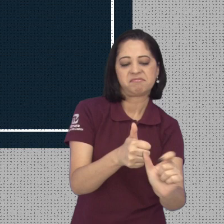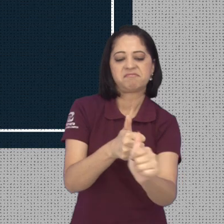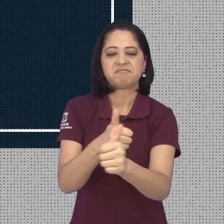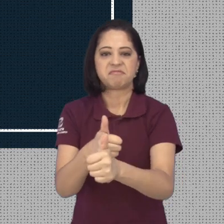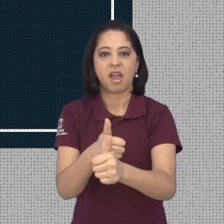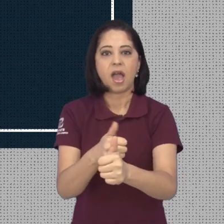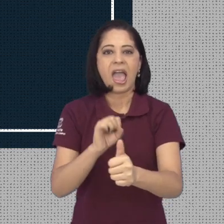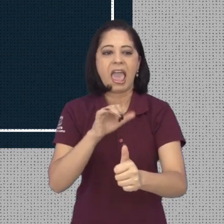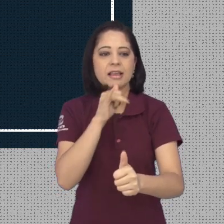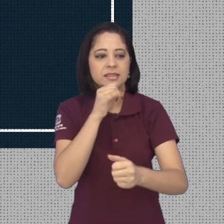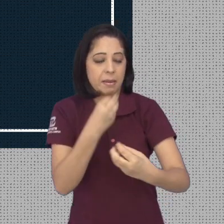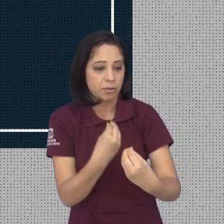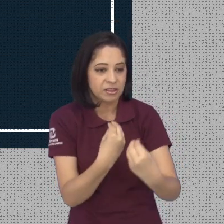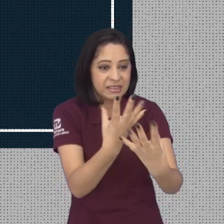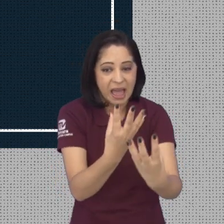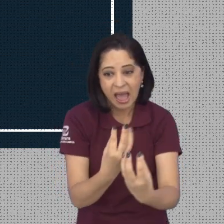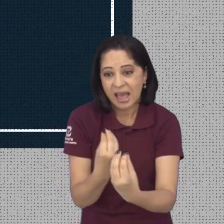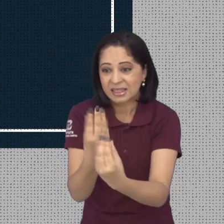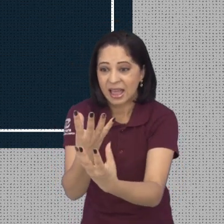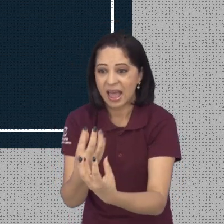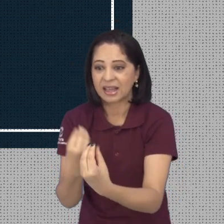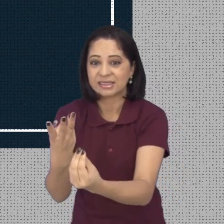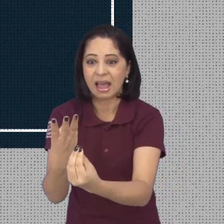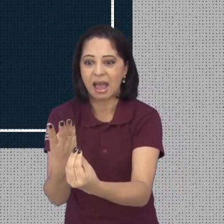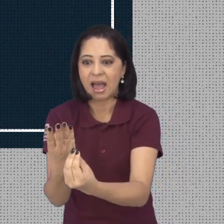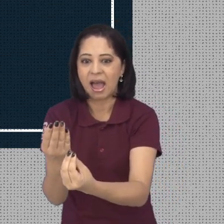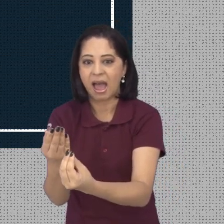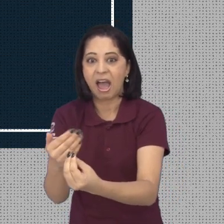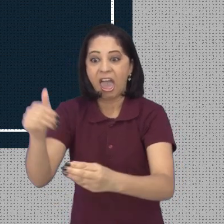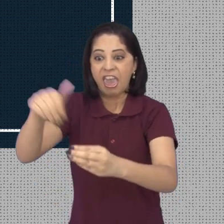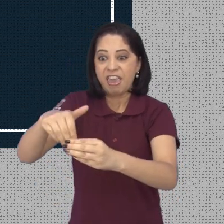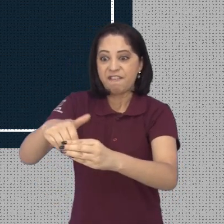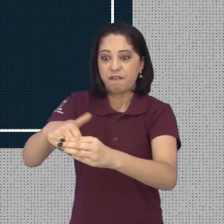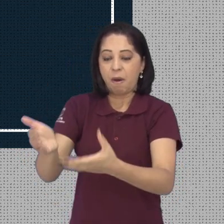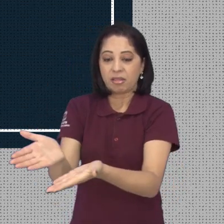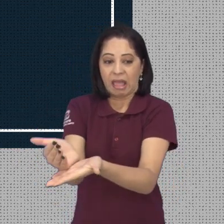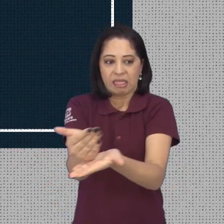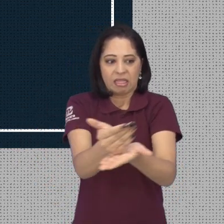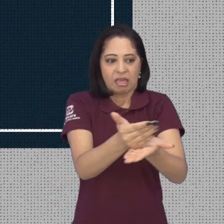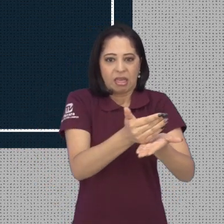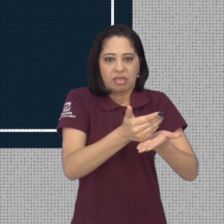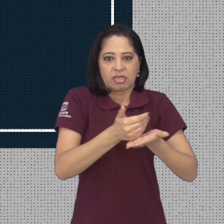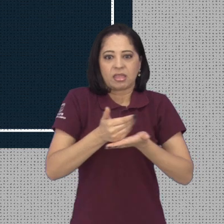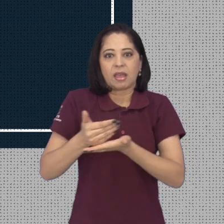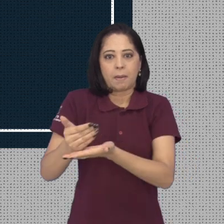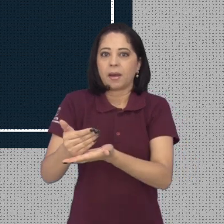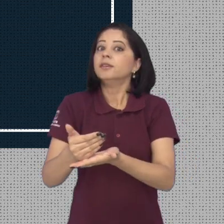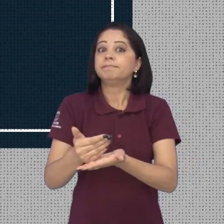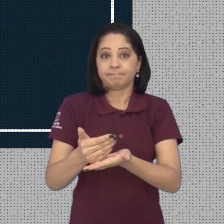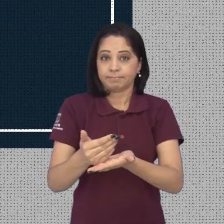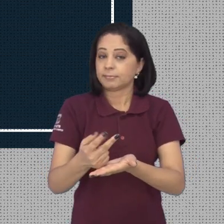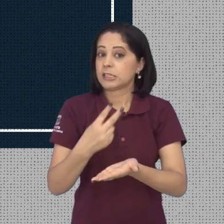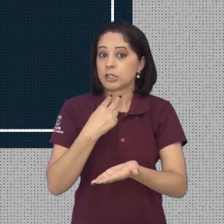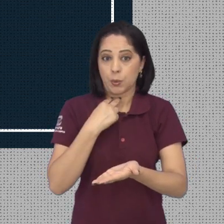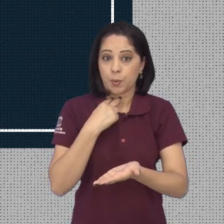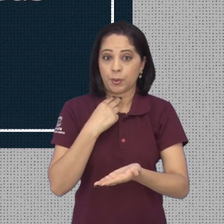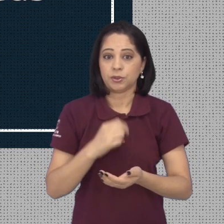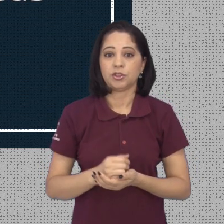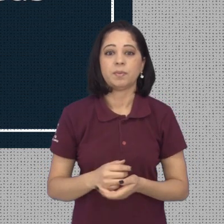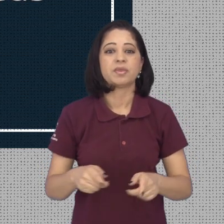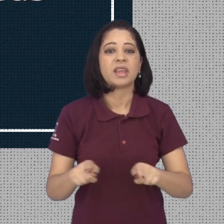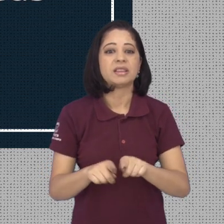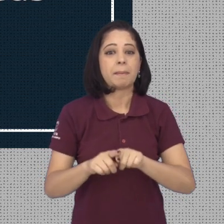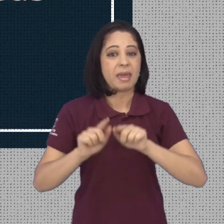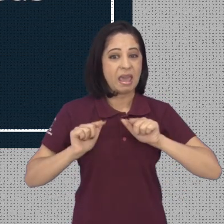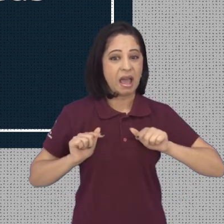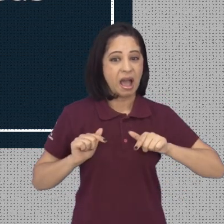espécie, tal como doações, cortesias, benefícios ou favorecimentos públicos ou de particulares,